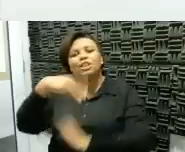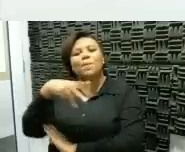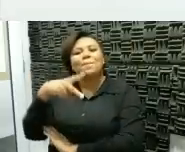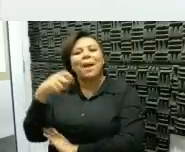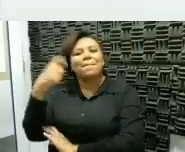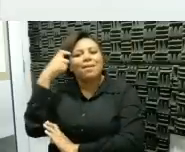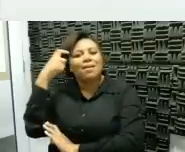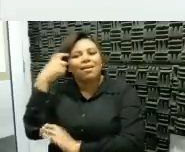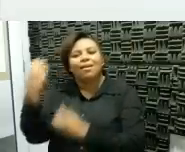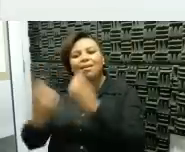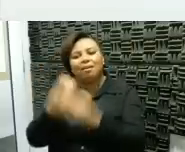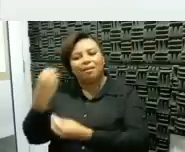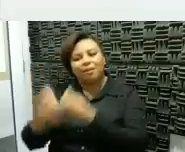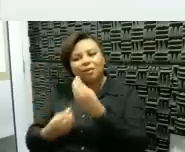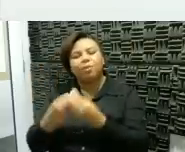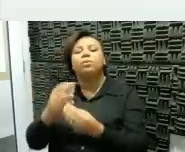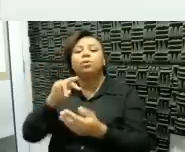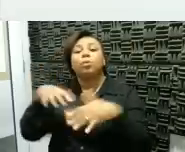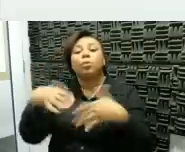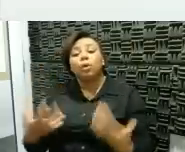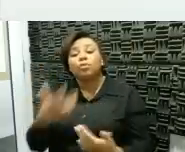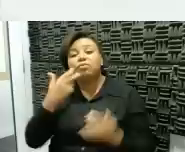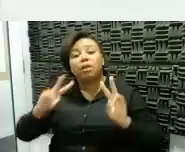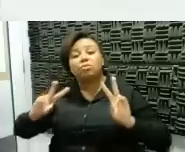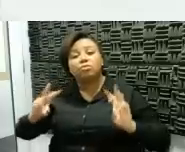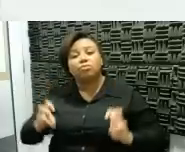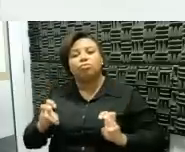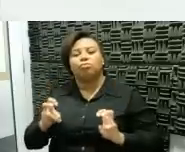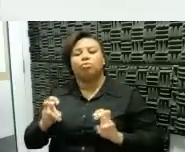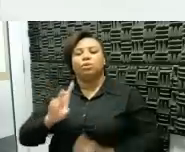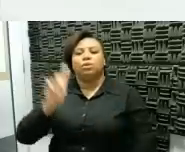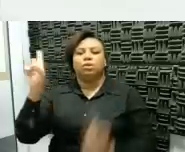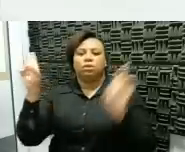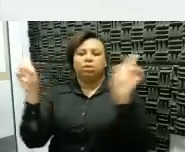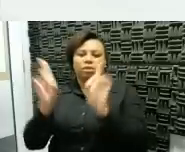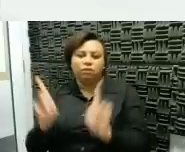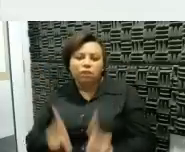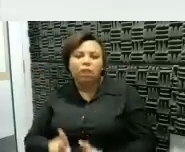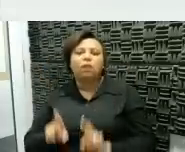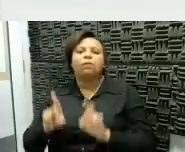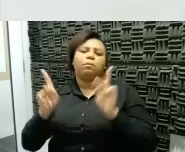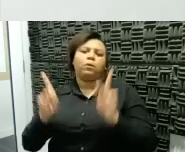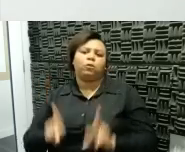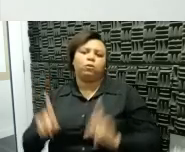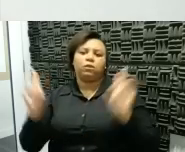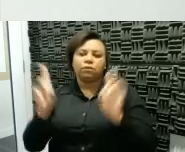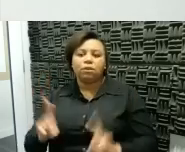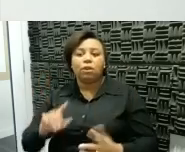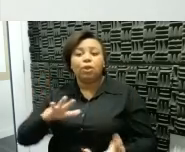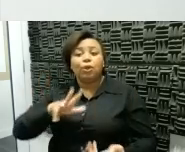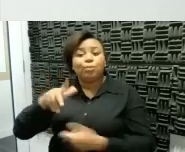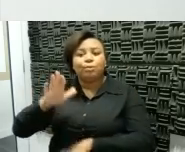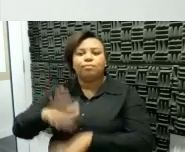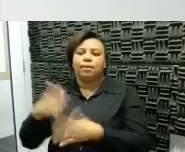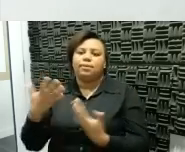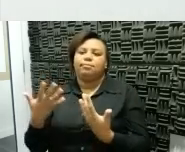fala em ã deficiência pessoas com deficiência e um mundo Mais inclusivo especificamente